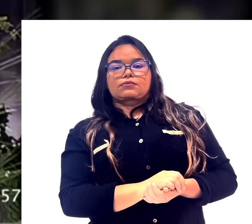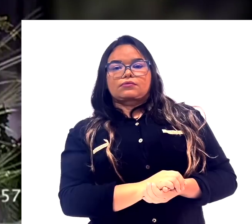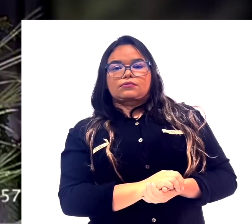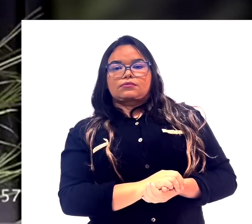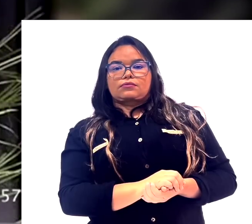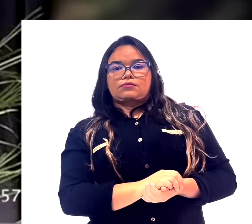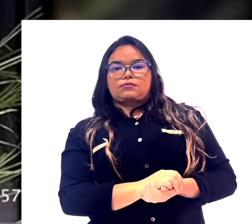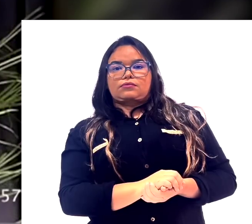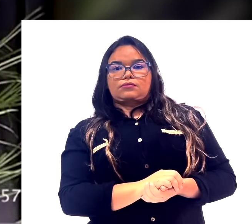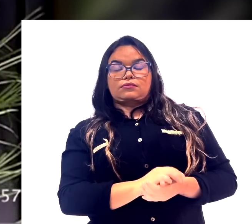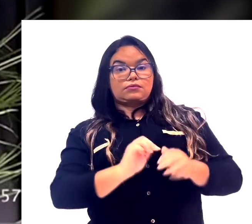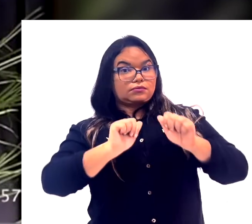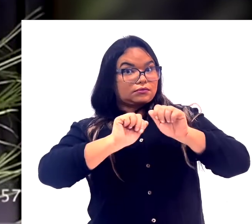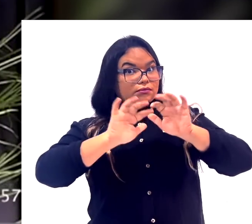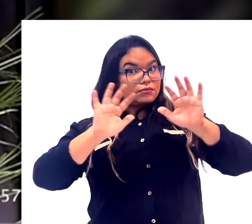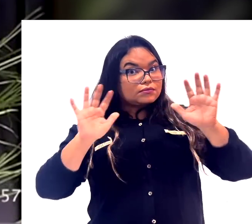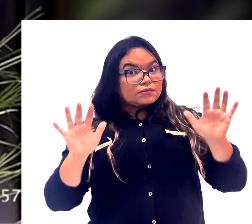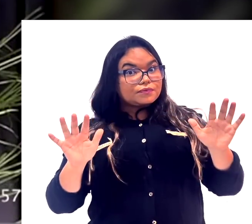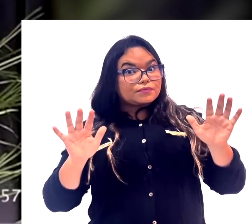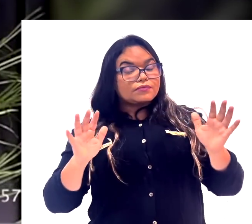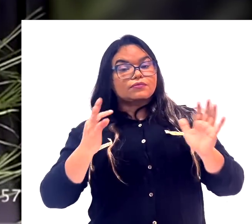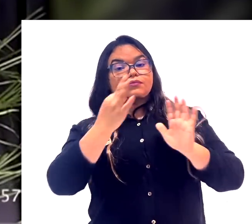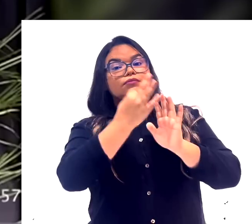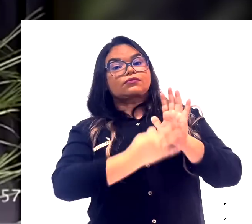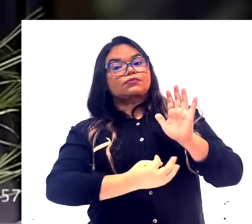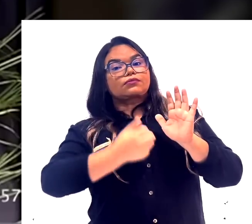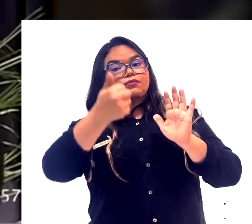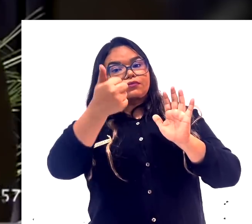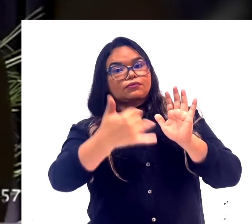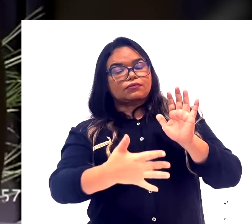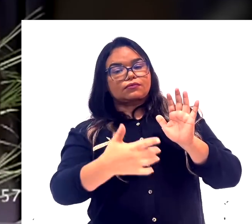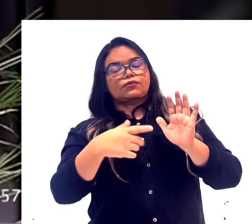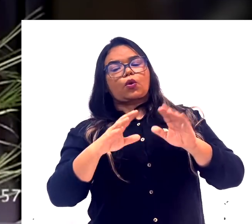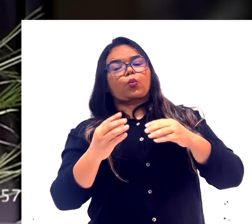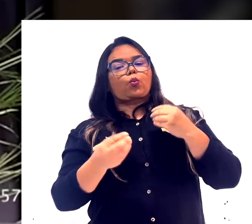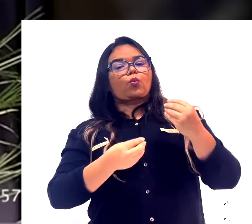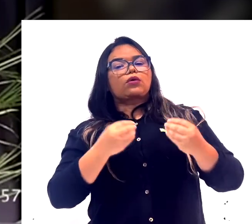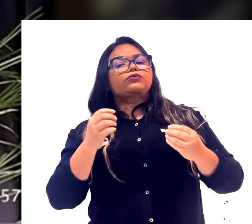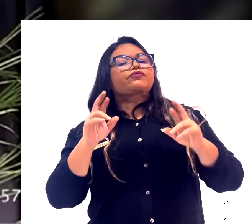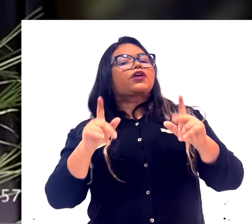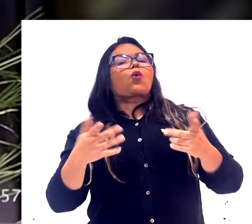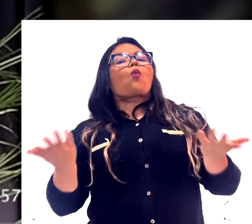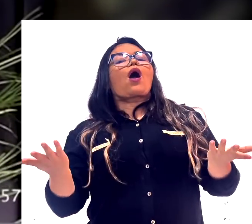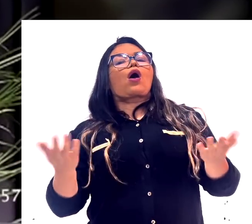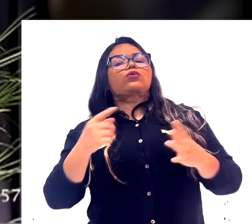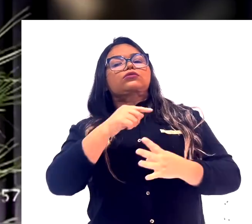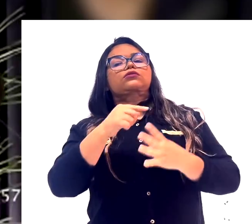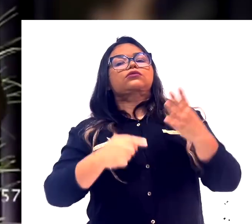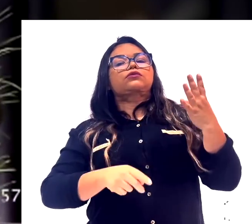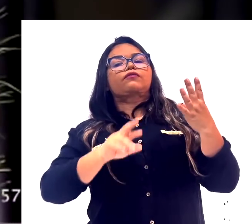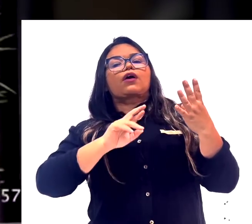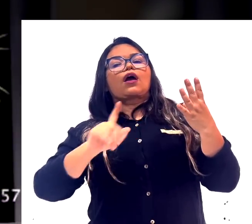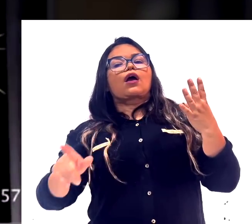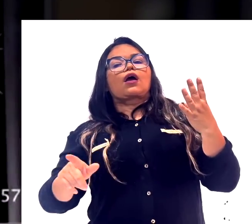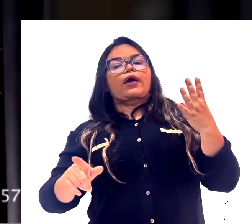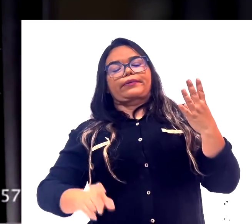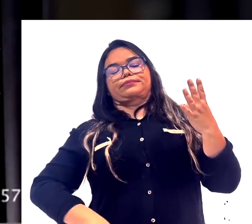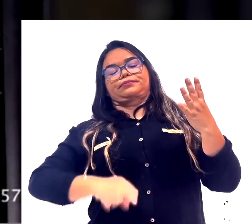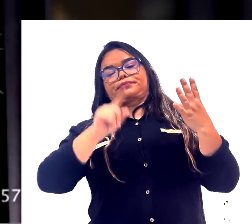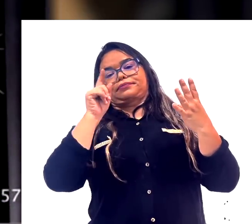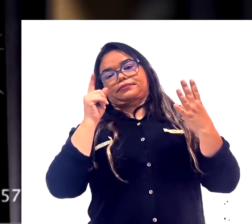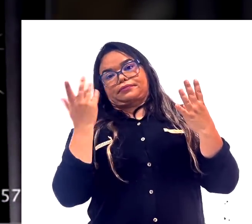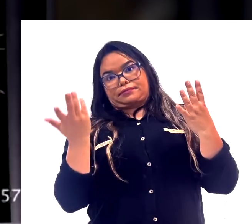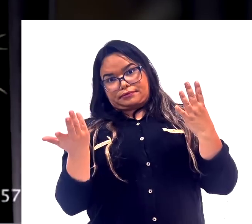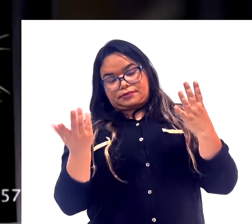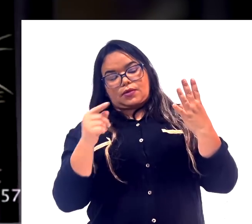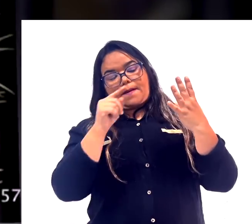Está claro? É isso que o texto diz. Qual será diferente? Diferente dos primeiros. Portanto, Roma